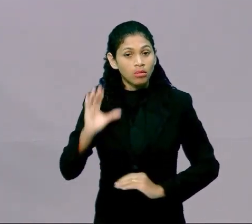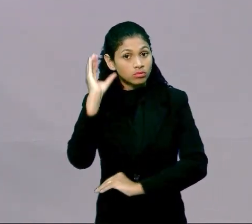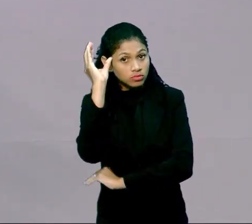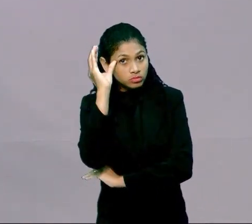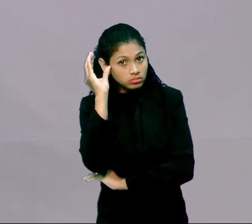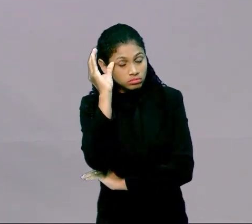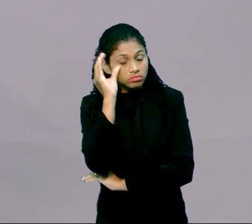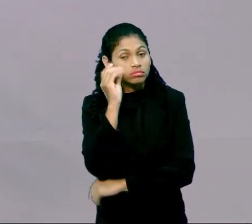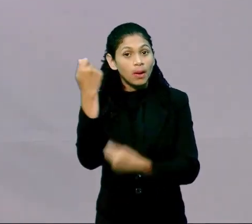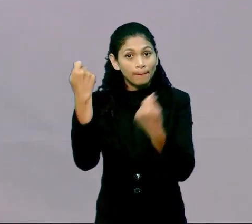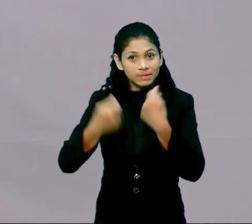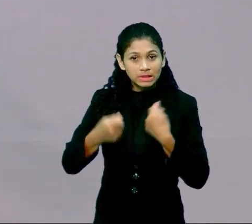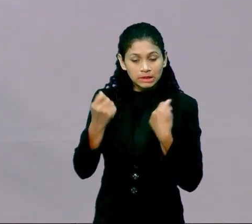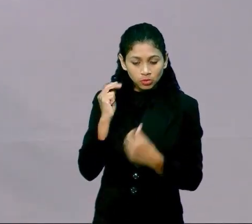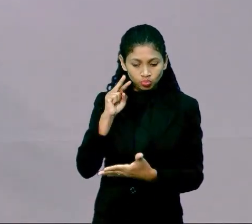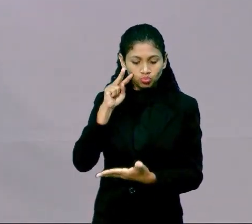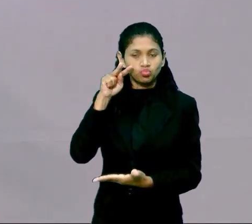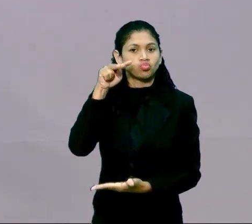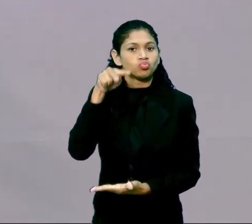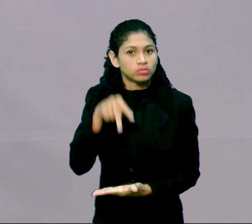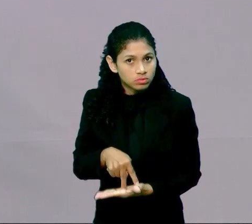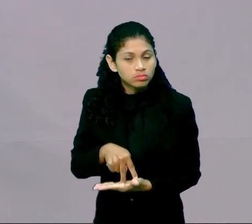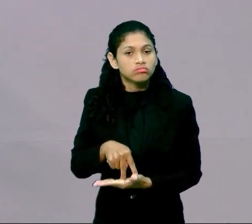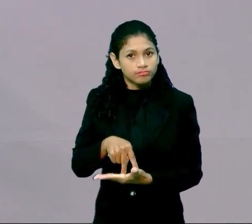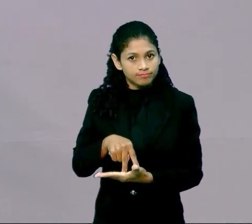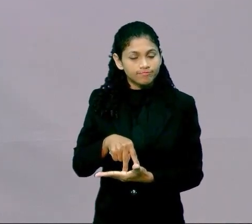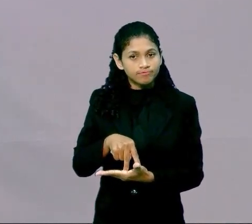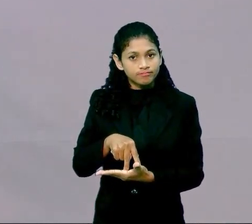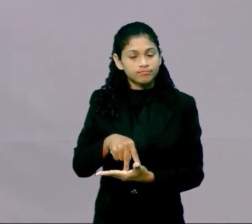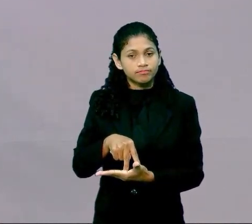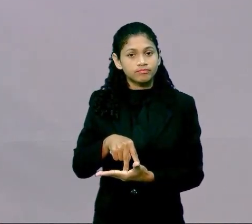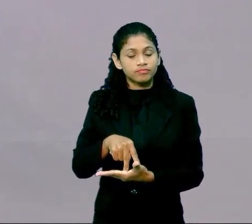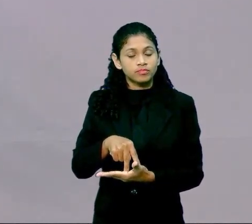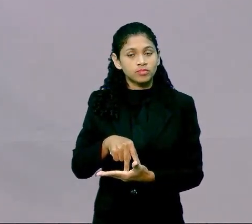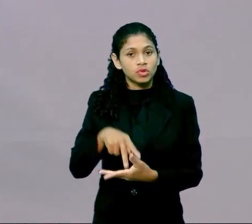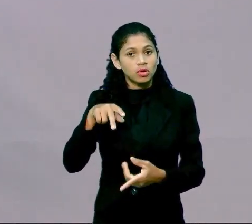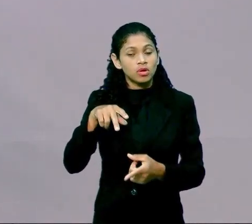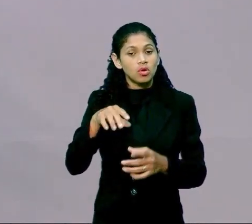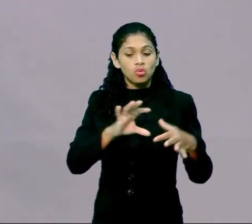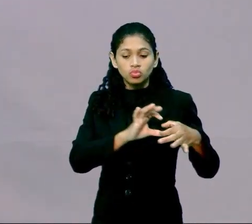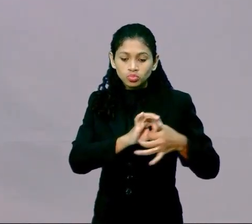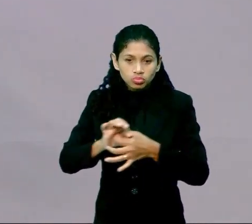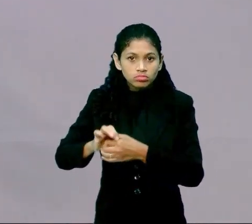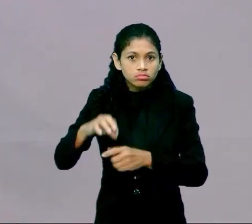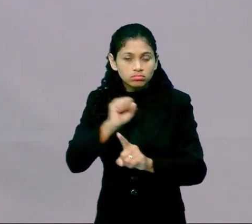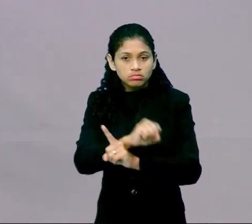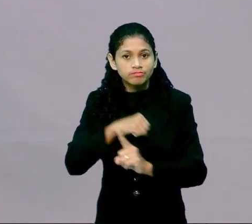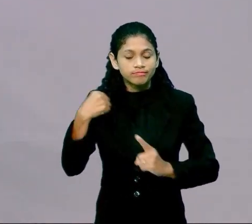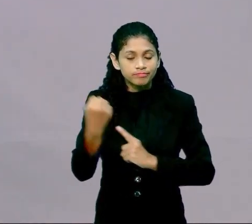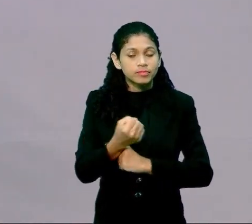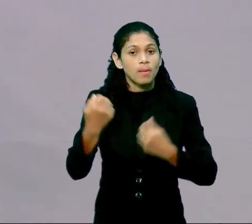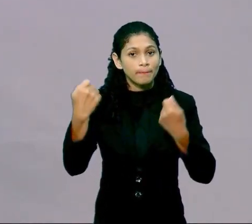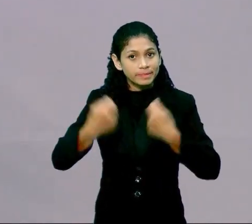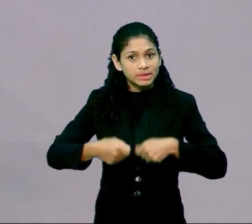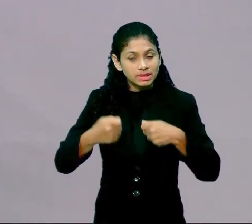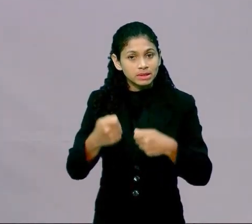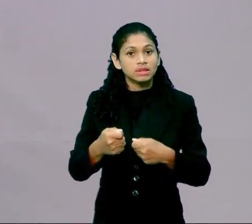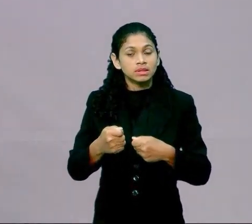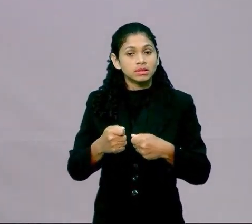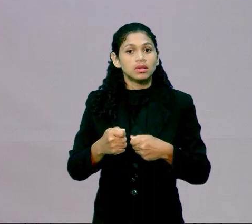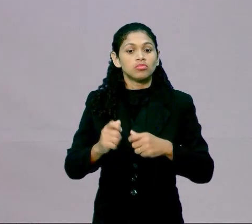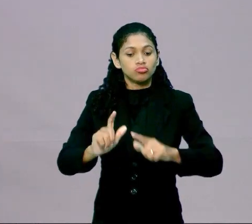que ter uma postura atuante no contexto social, precisamos agir. E muitas das vezes